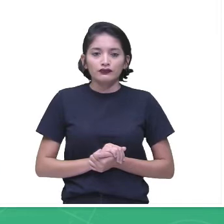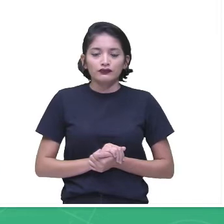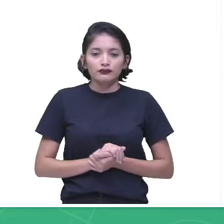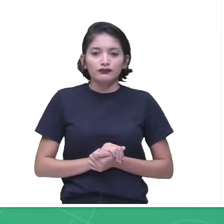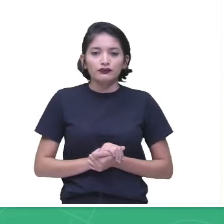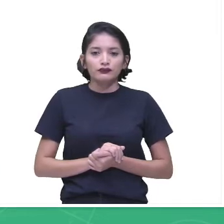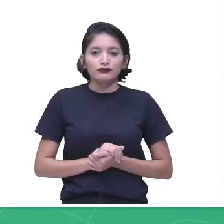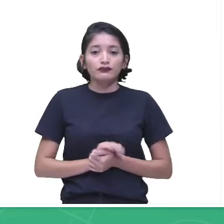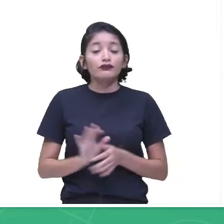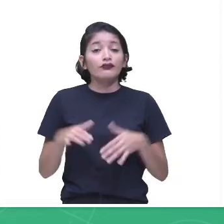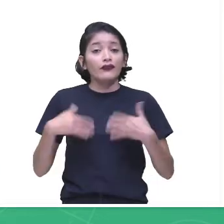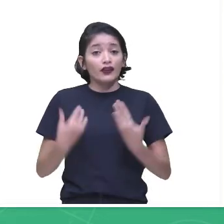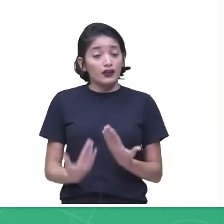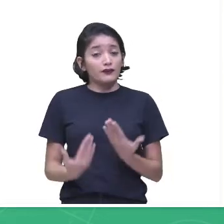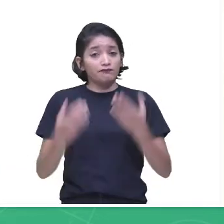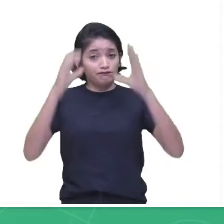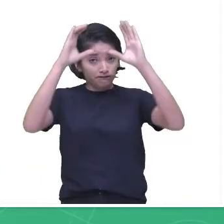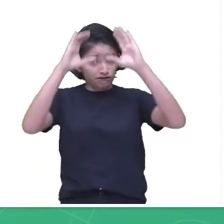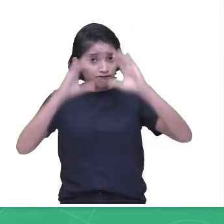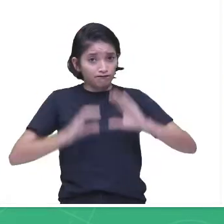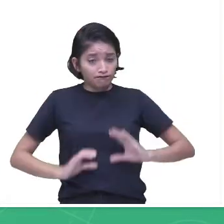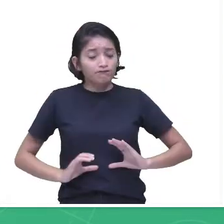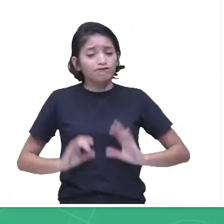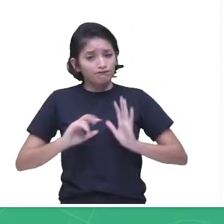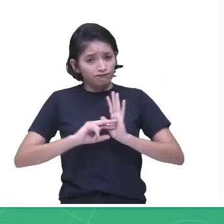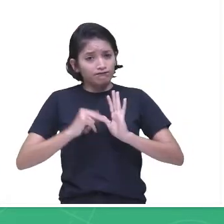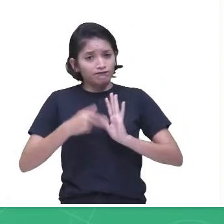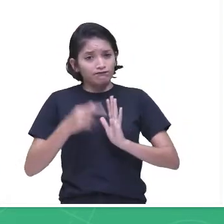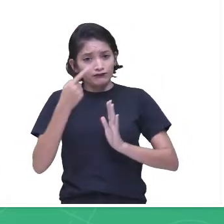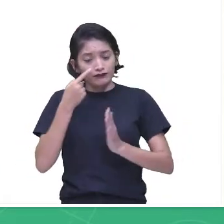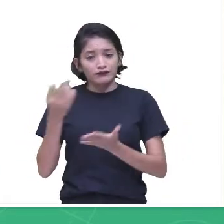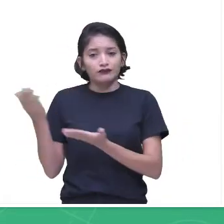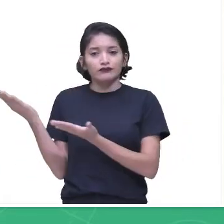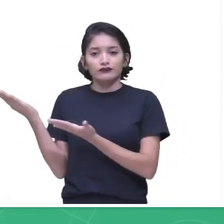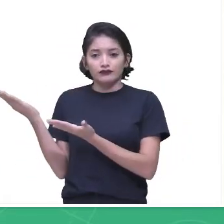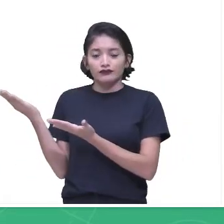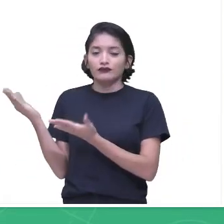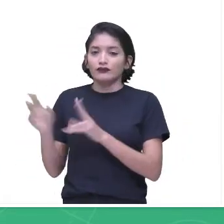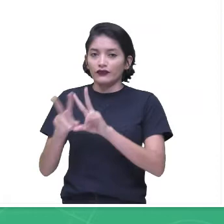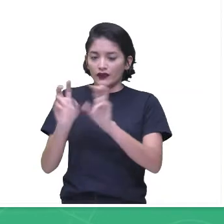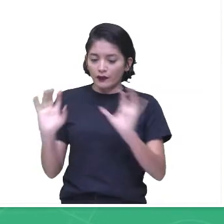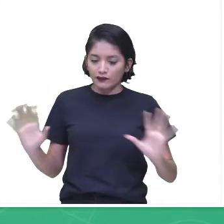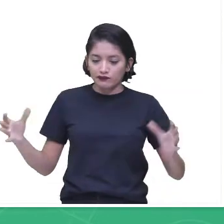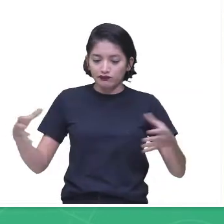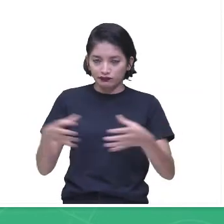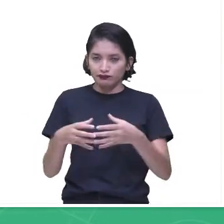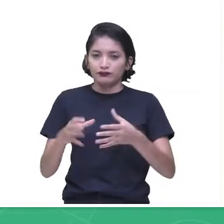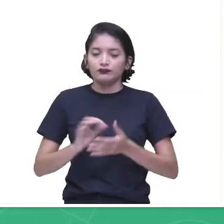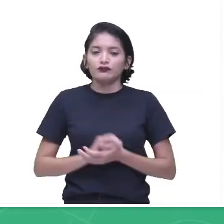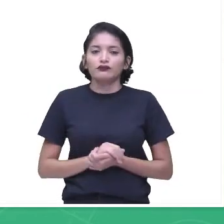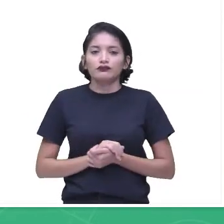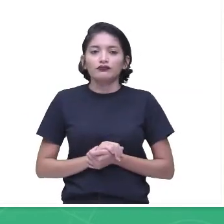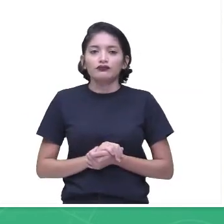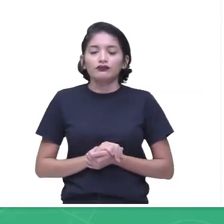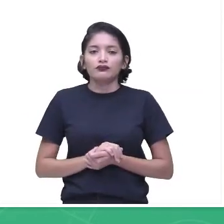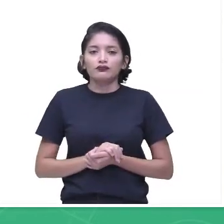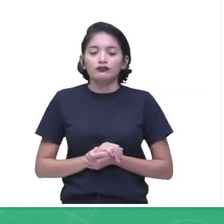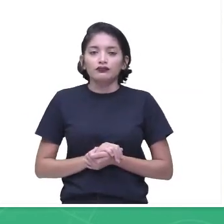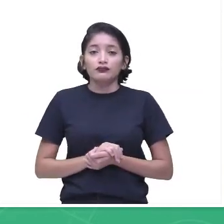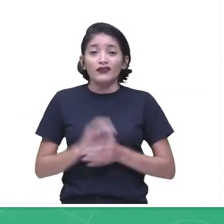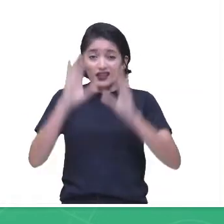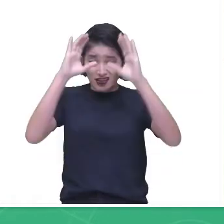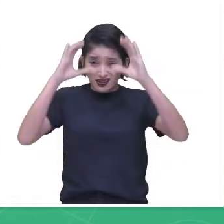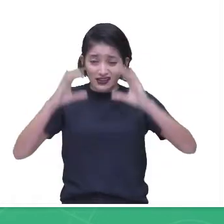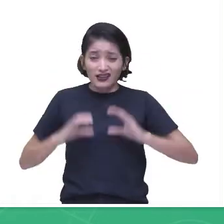Então, a cidadania é isso, né? É essa questão toda. E a cidadania na